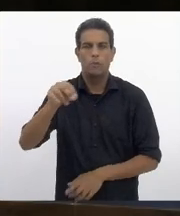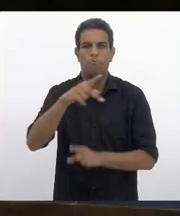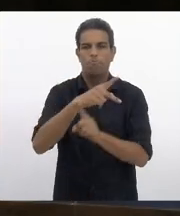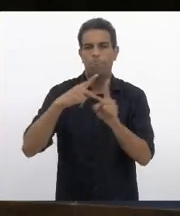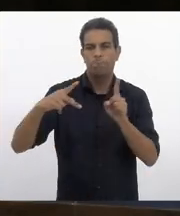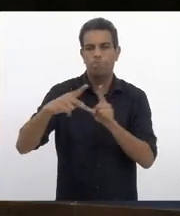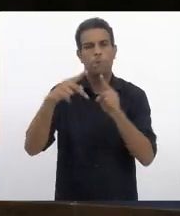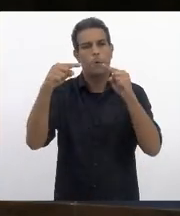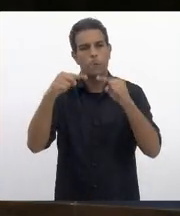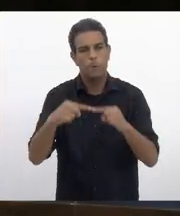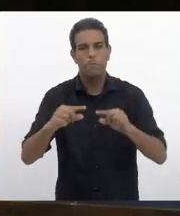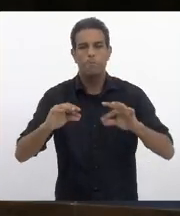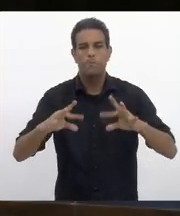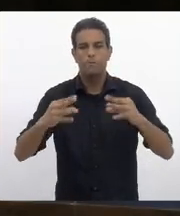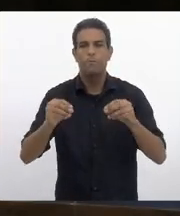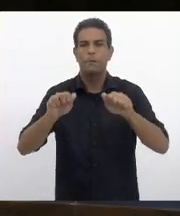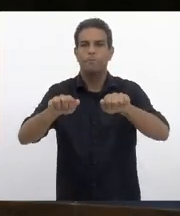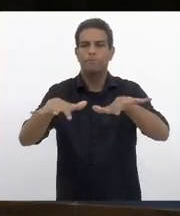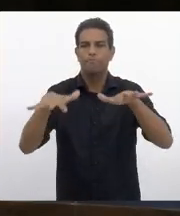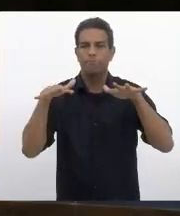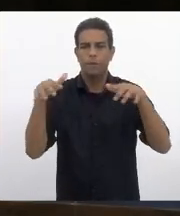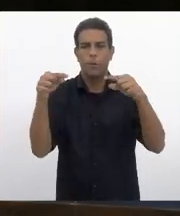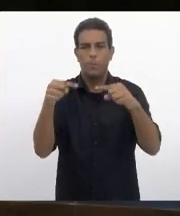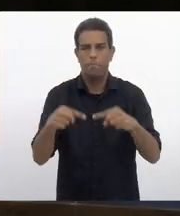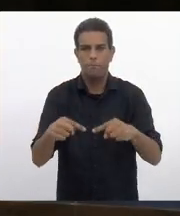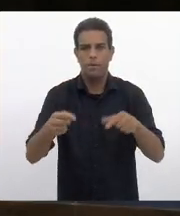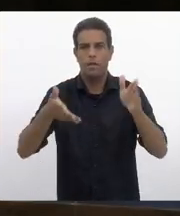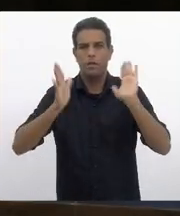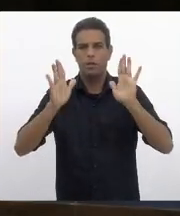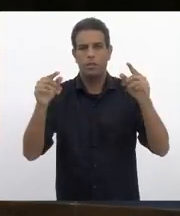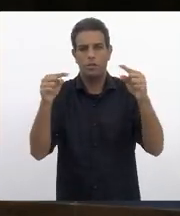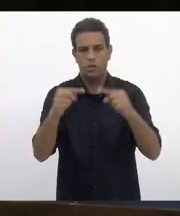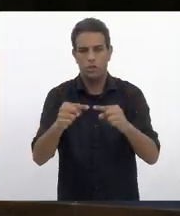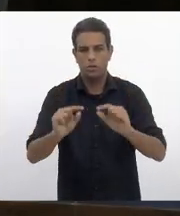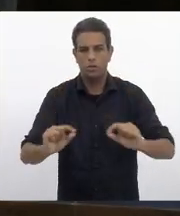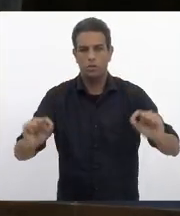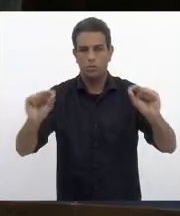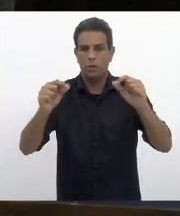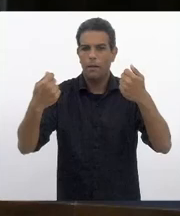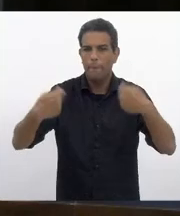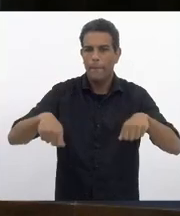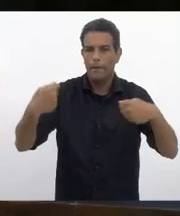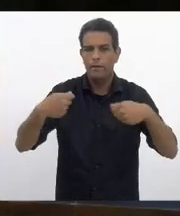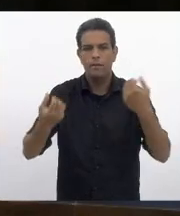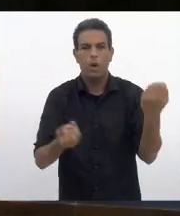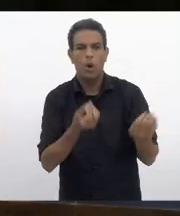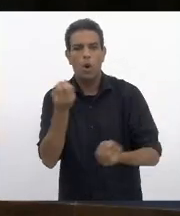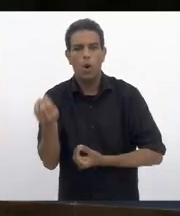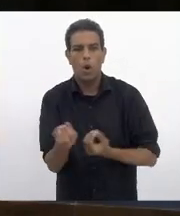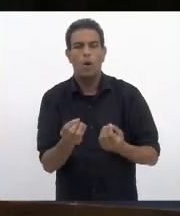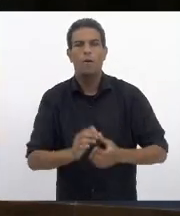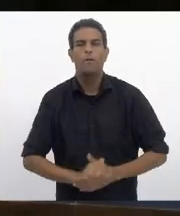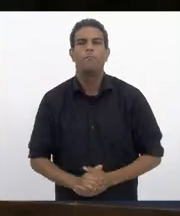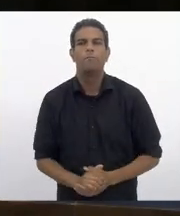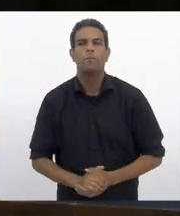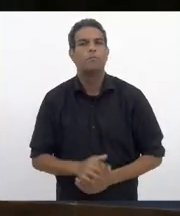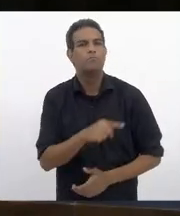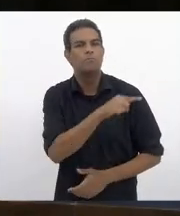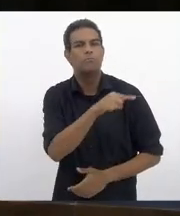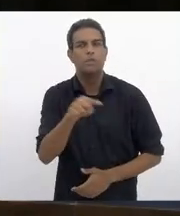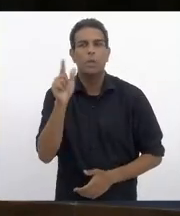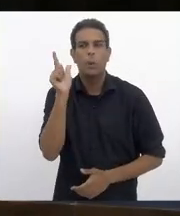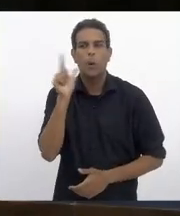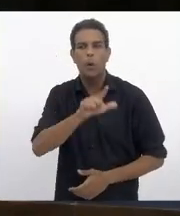que todas as audiências públicas ele compareceu, né, Márcio? E quando preciso, até a gente tive chance de levá-lo até o